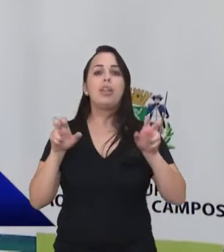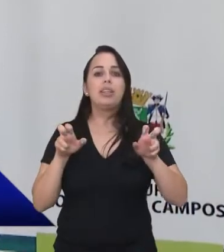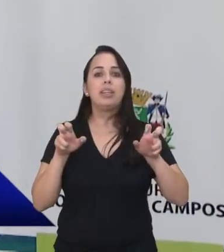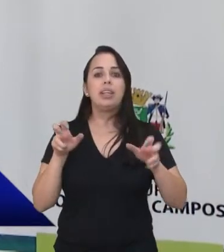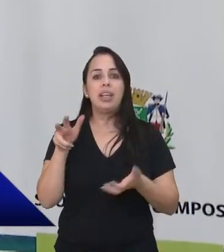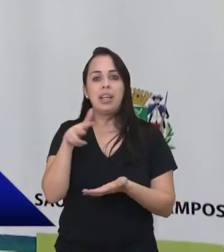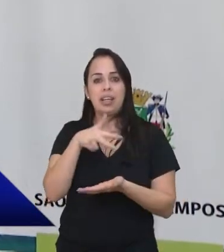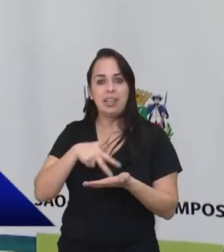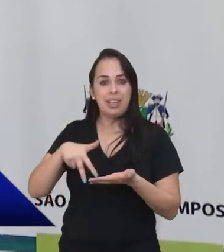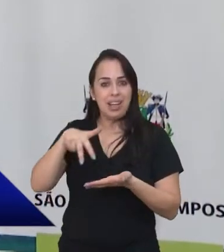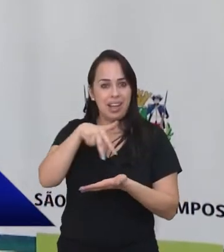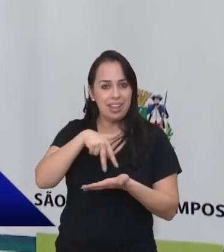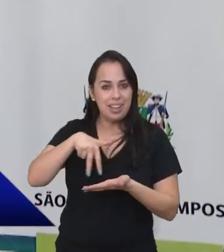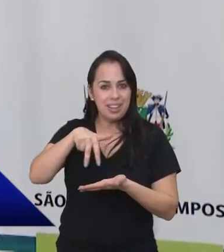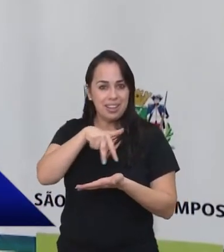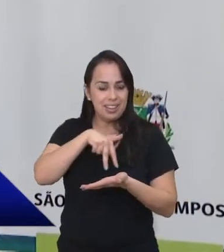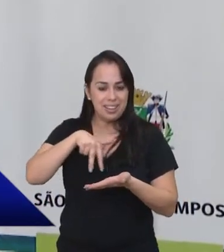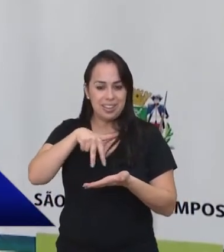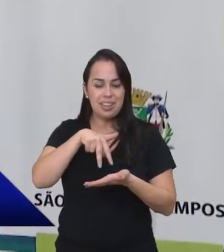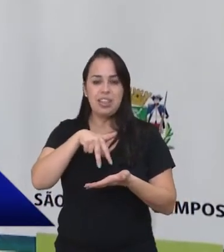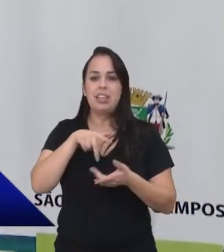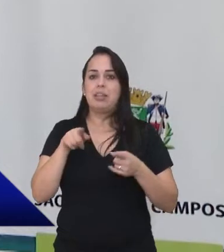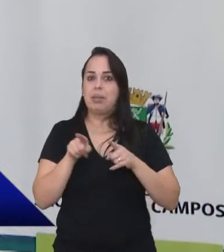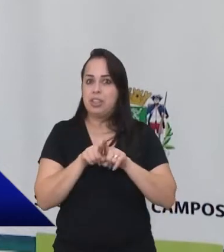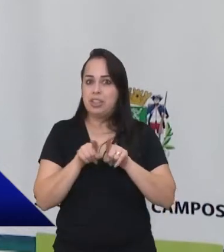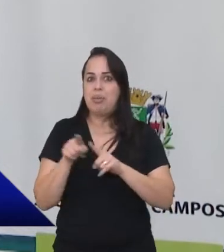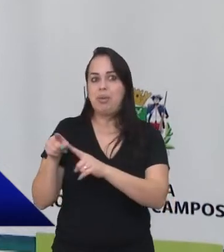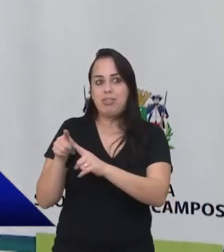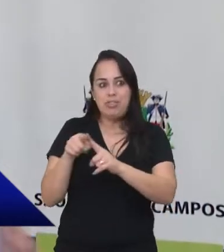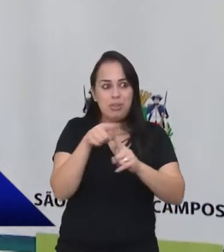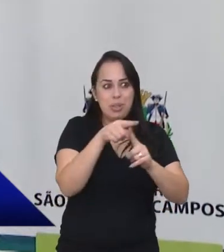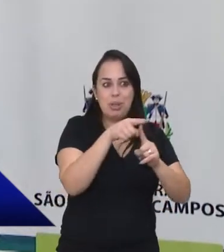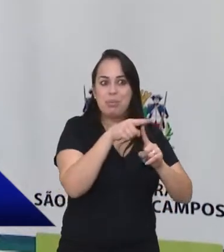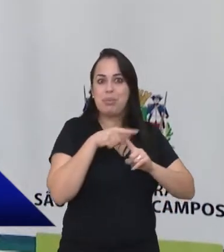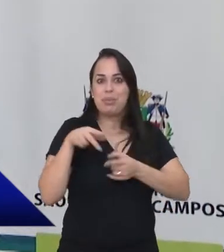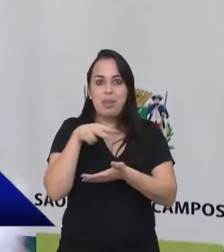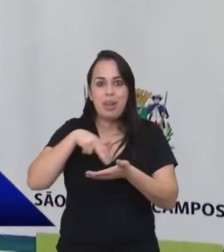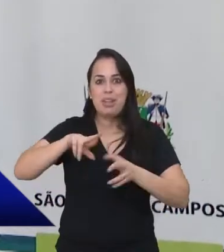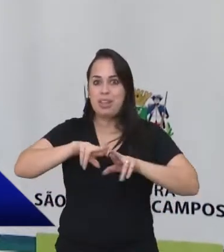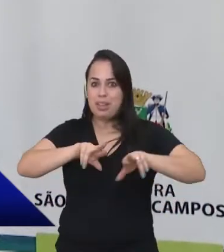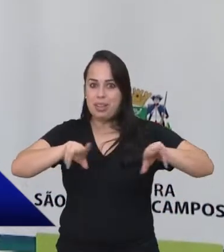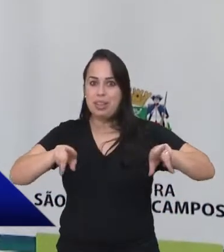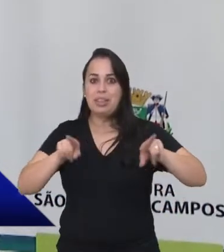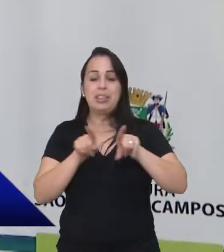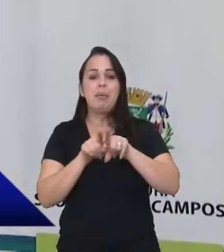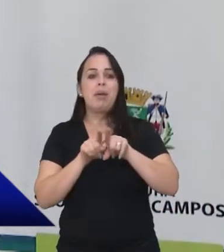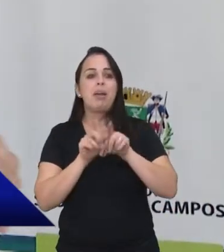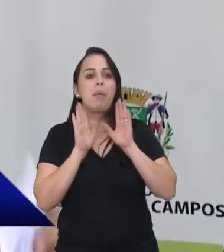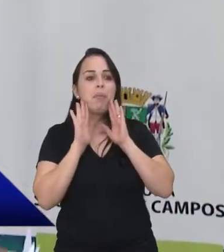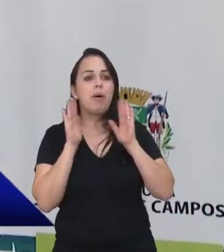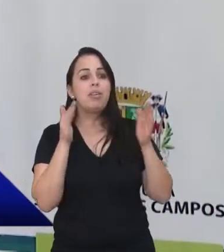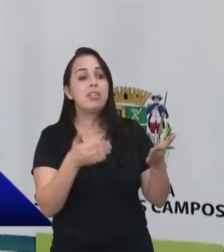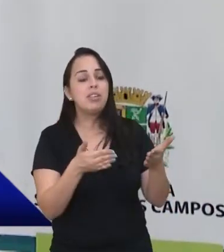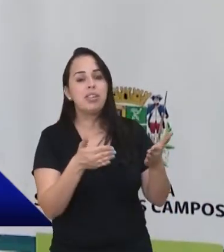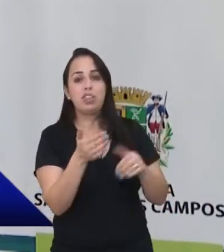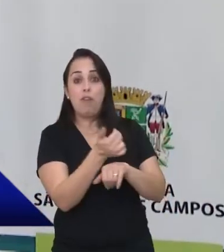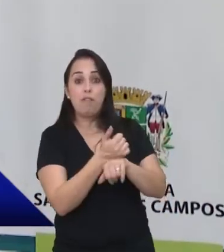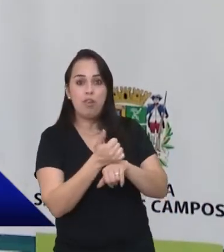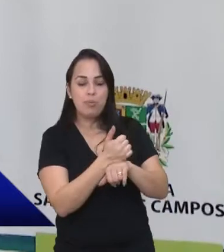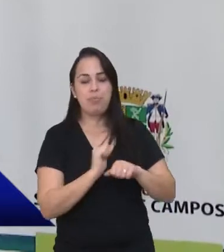o tema desse ano é a dança e suas Faces então variados estilos também fora a programação voltada para os